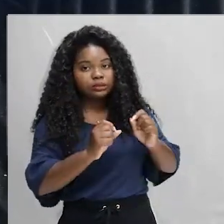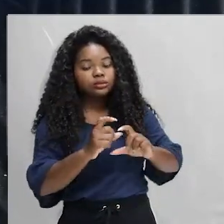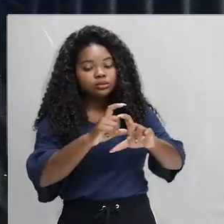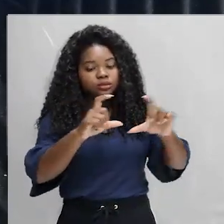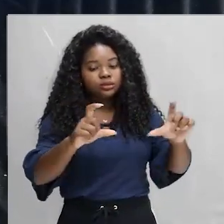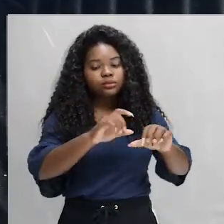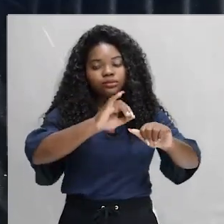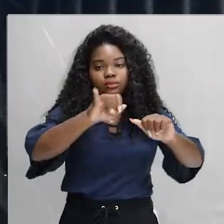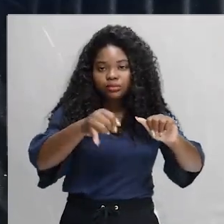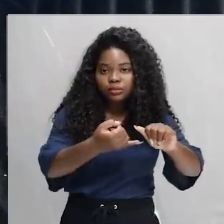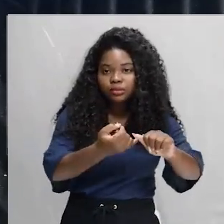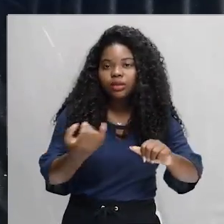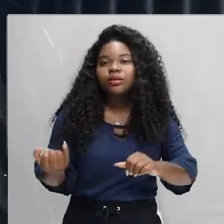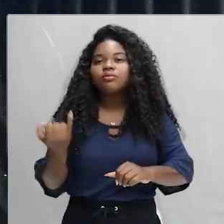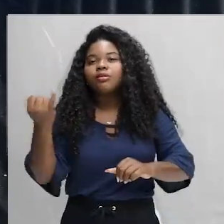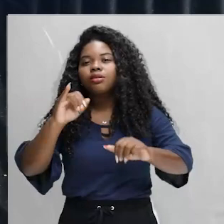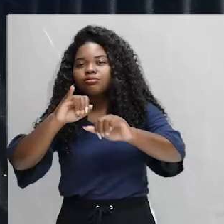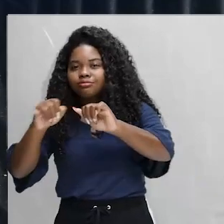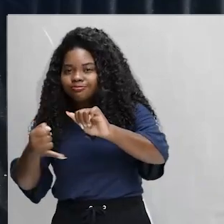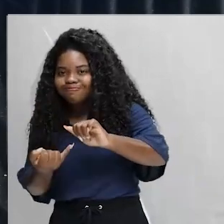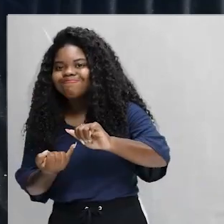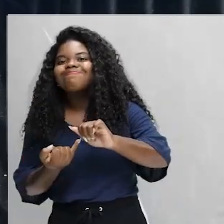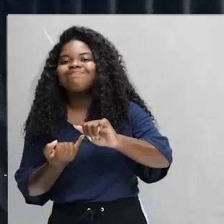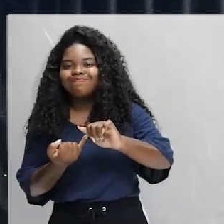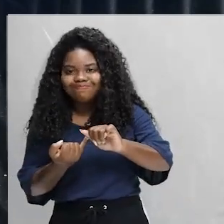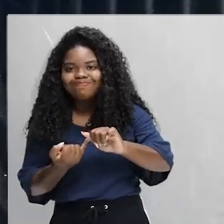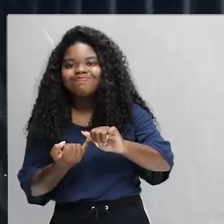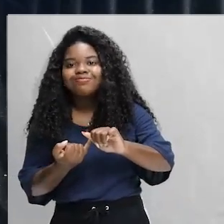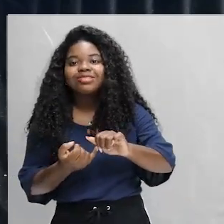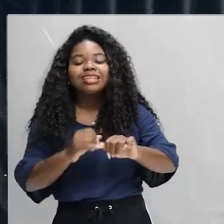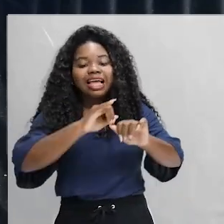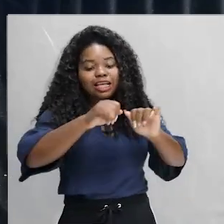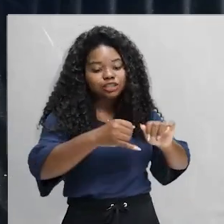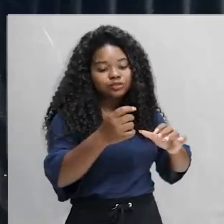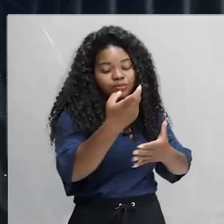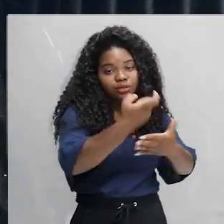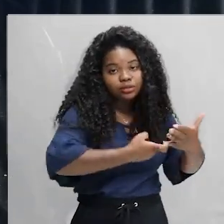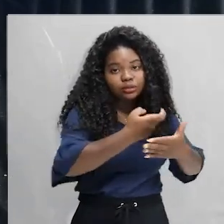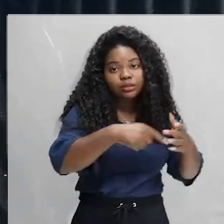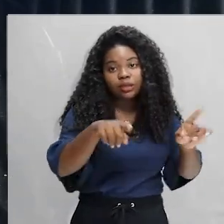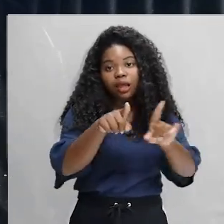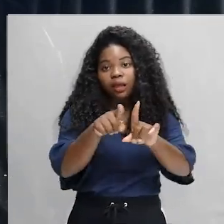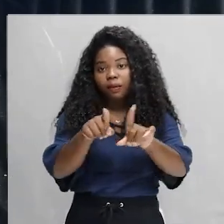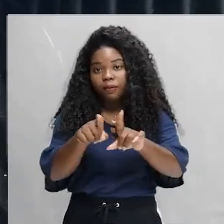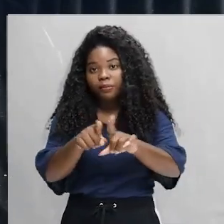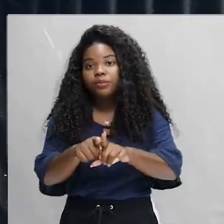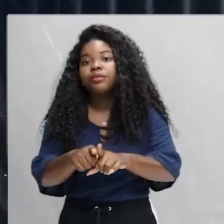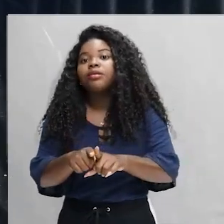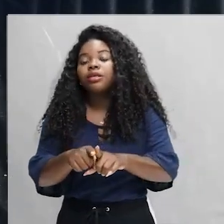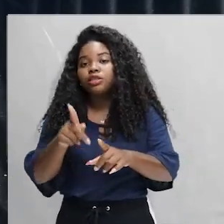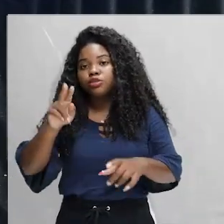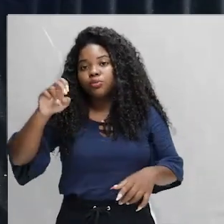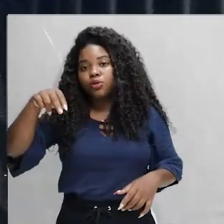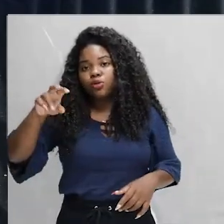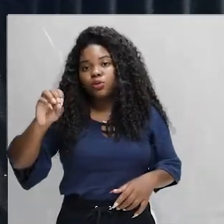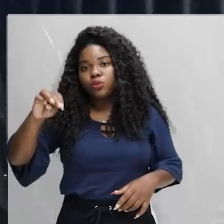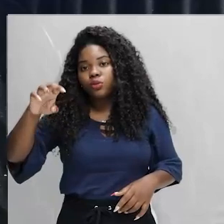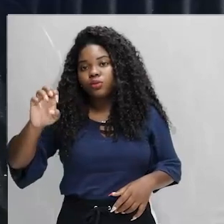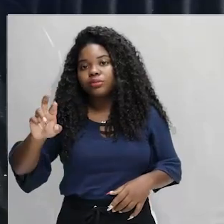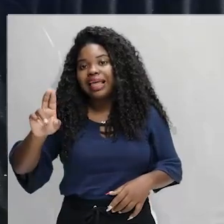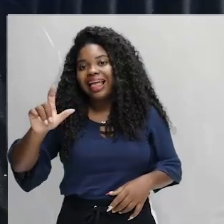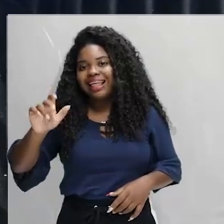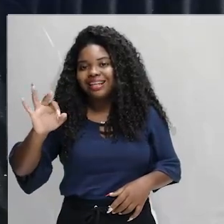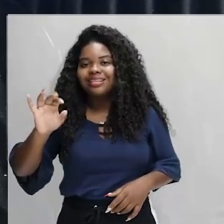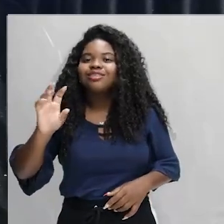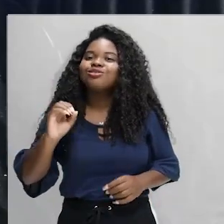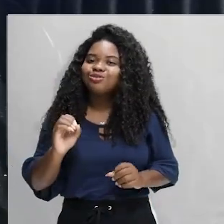orações adjetivas, a importância do adjetivo, essa adjetivação no texto e também os pronomes relativos que